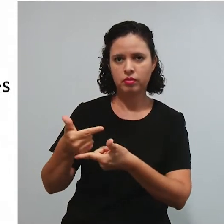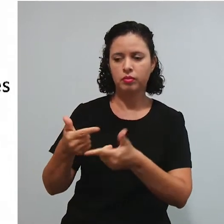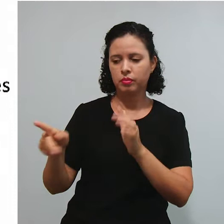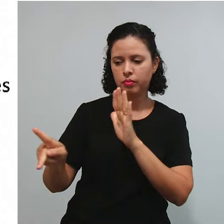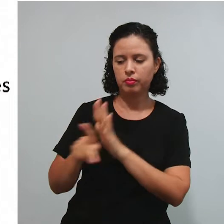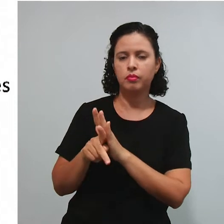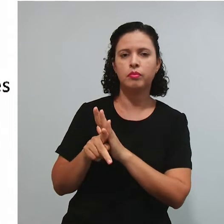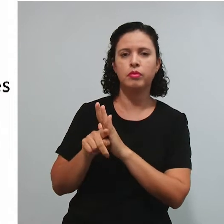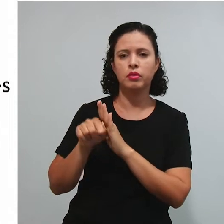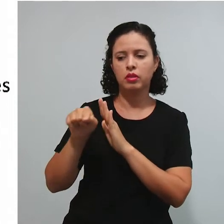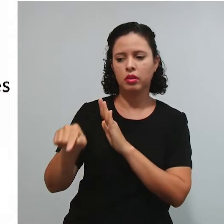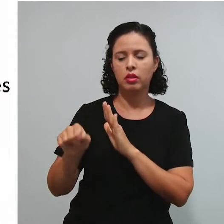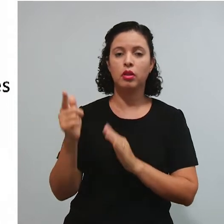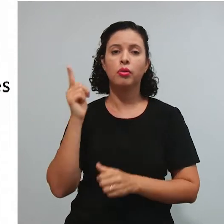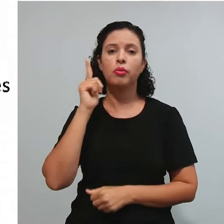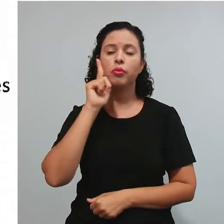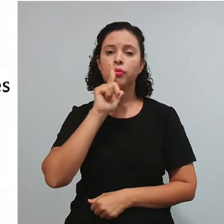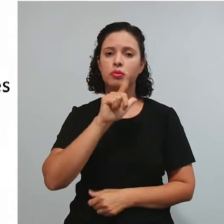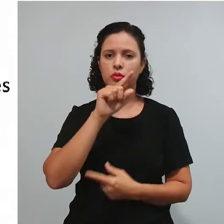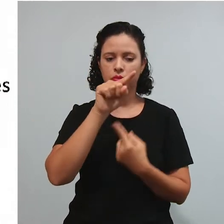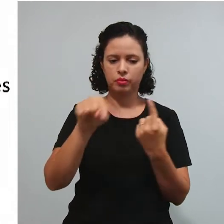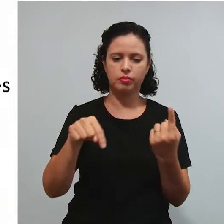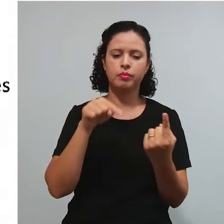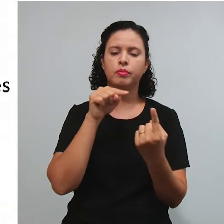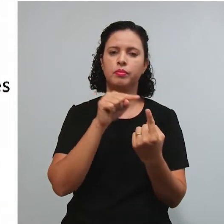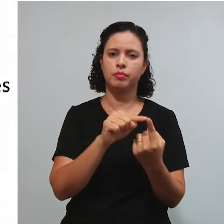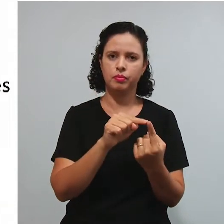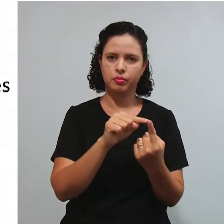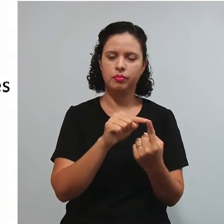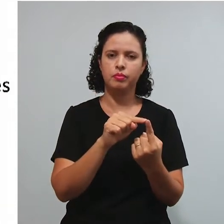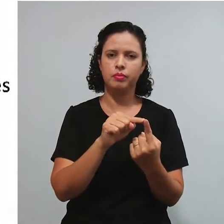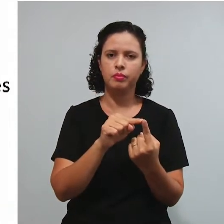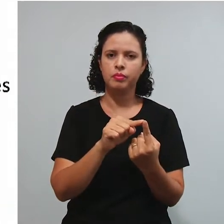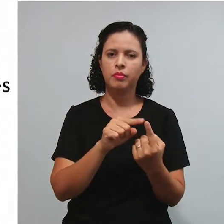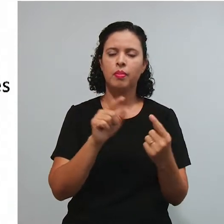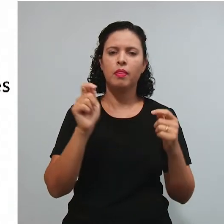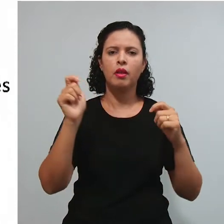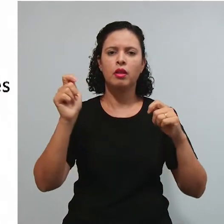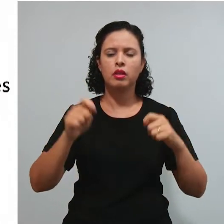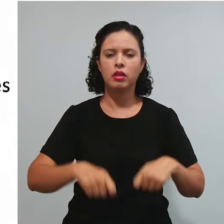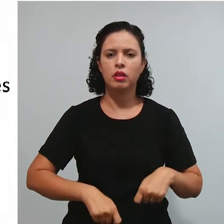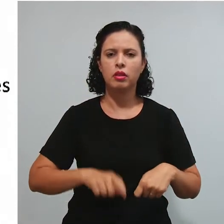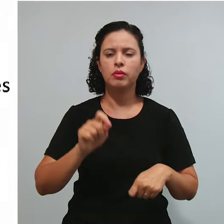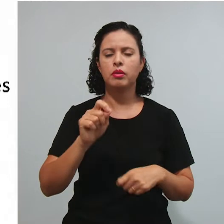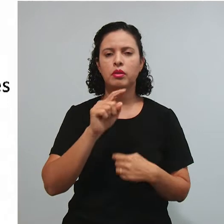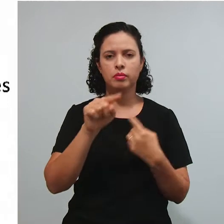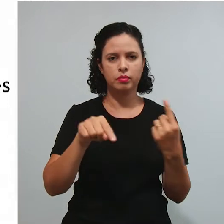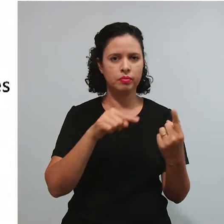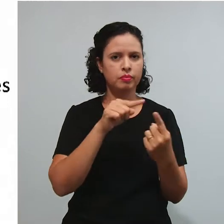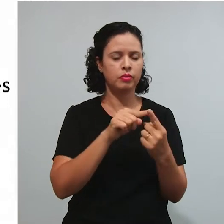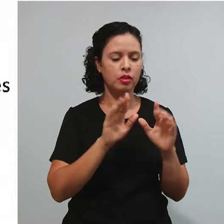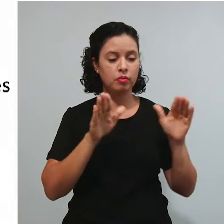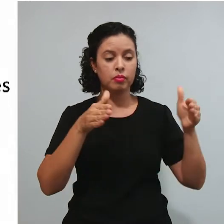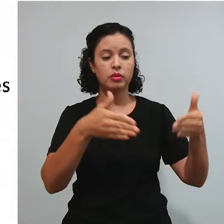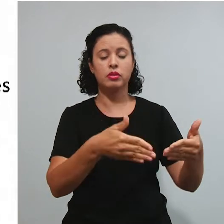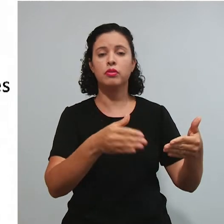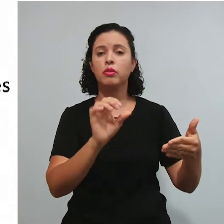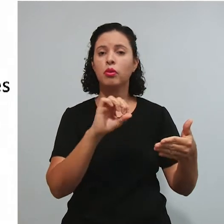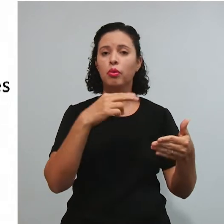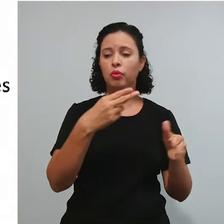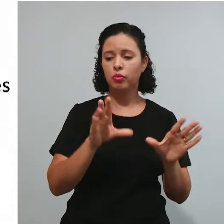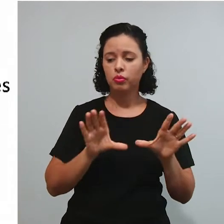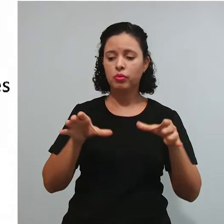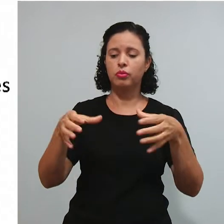são demandadas para alcançar esses objetivos, que podem ser objetivos específicos